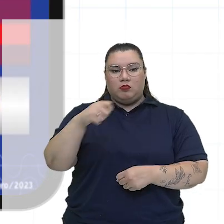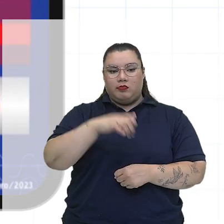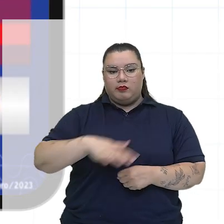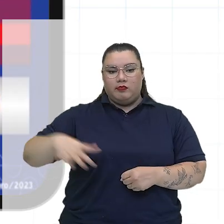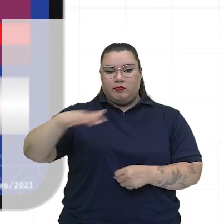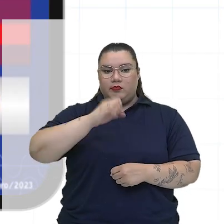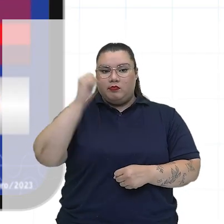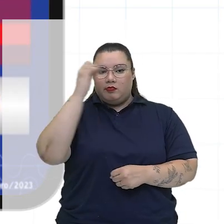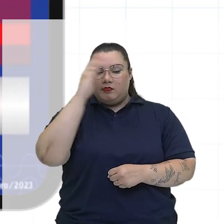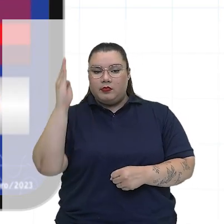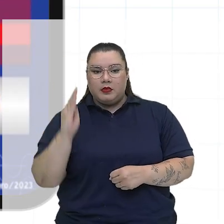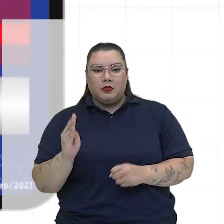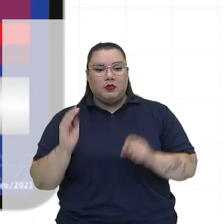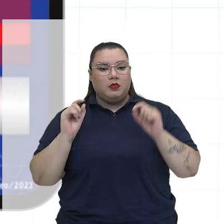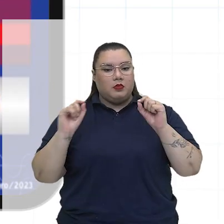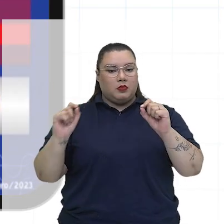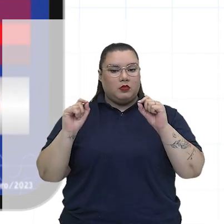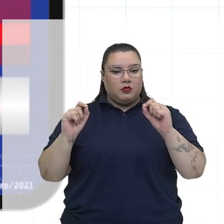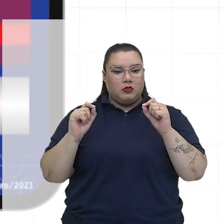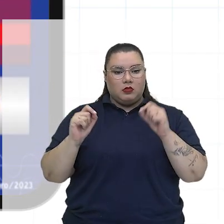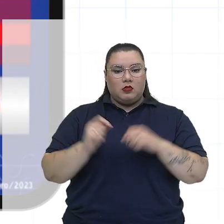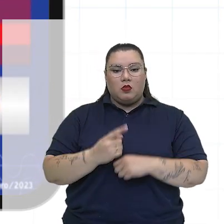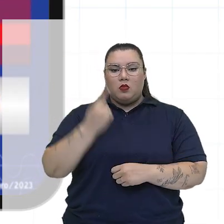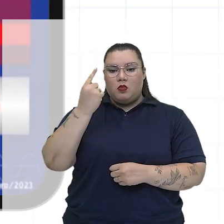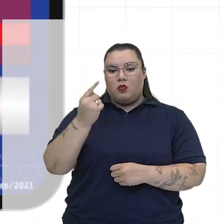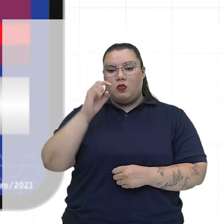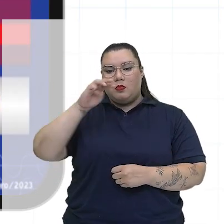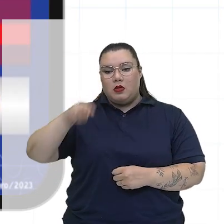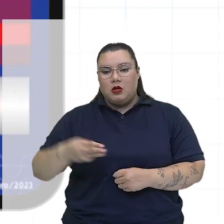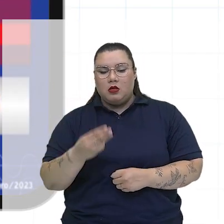território brasileiro era de